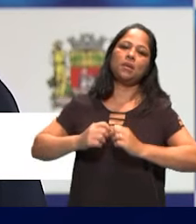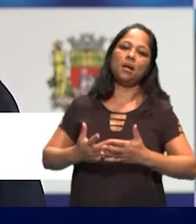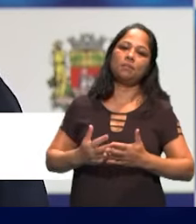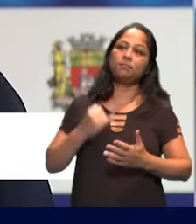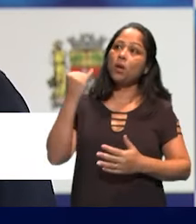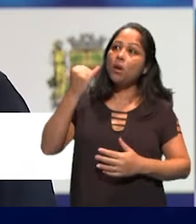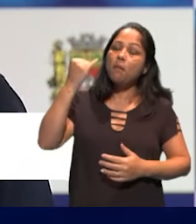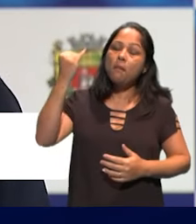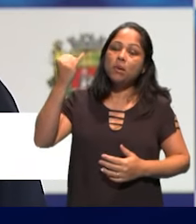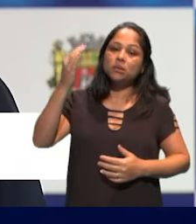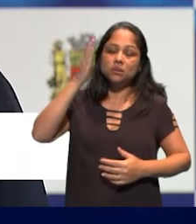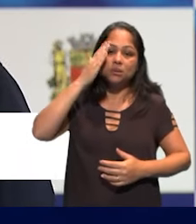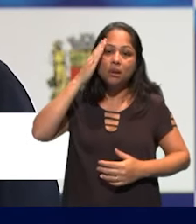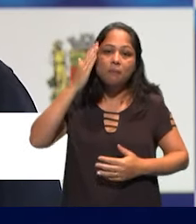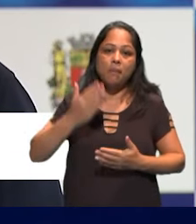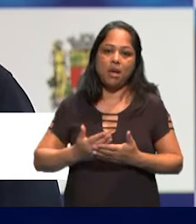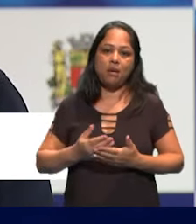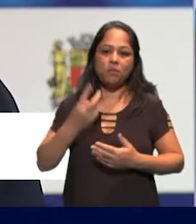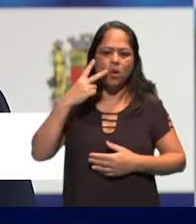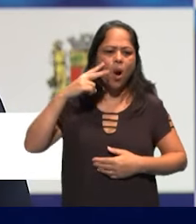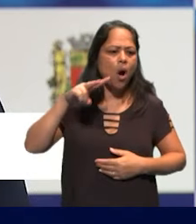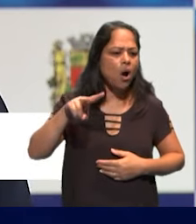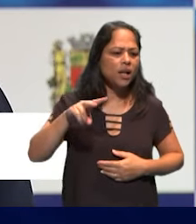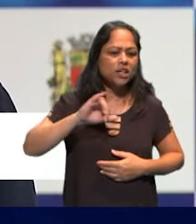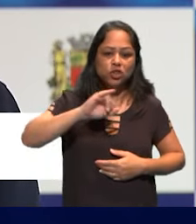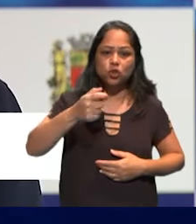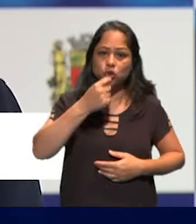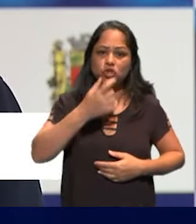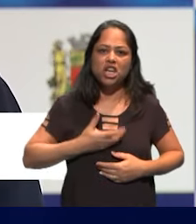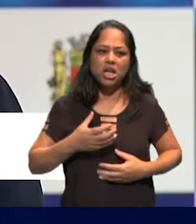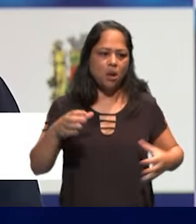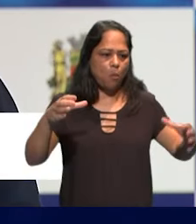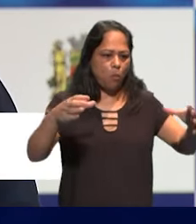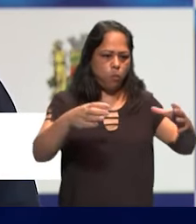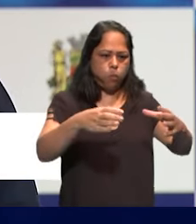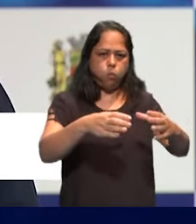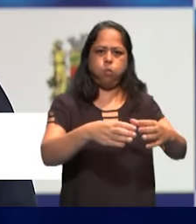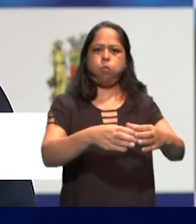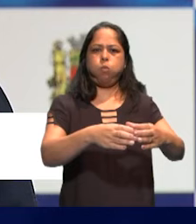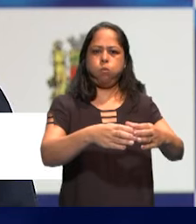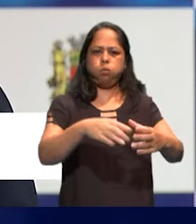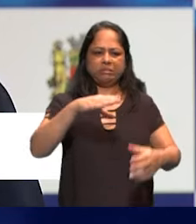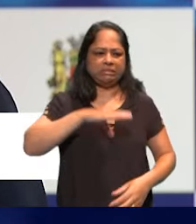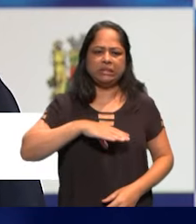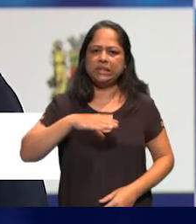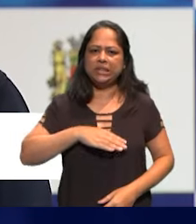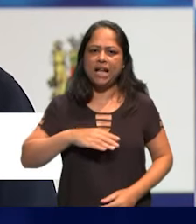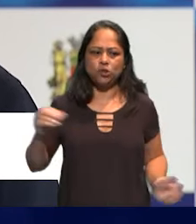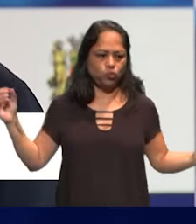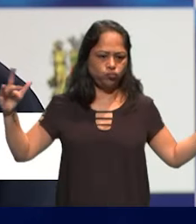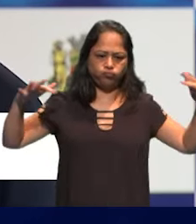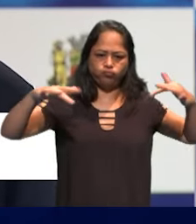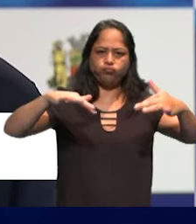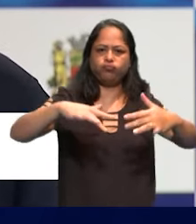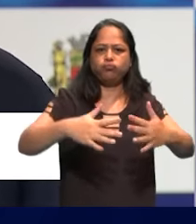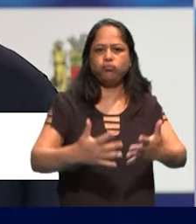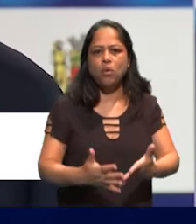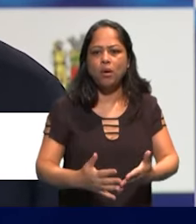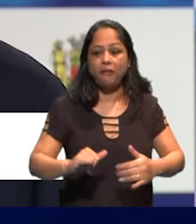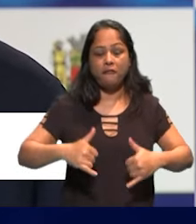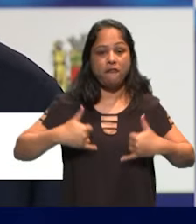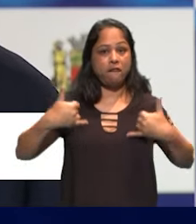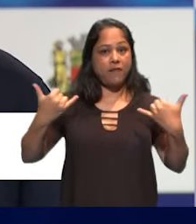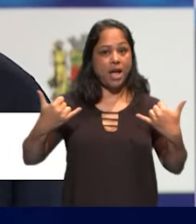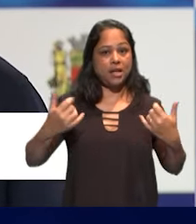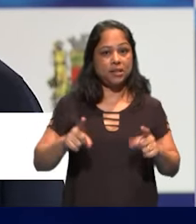quando ele tiver o centro de jundiaí cheio mas pessoas próximas da outra nas filas de banco onde tiver aqui for né quando tem as festas aí